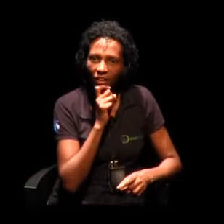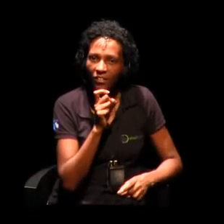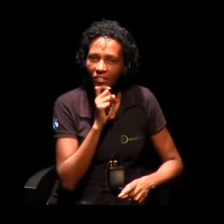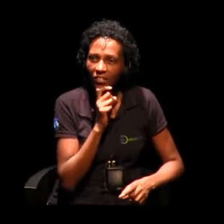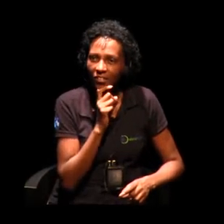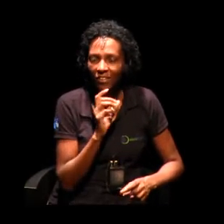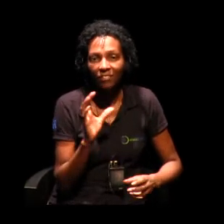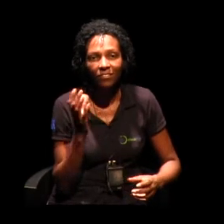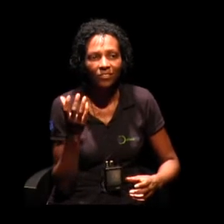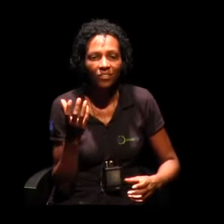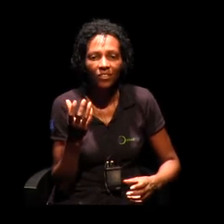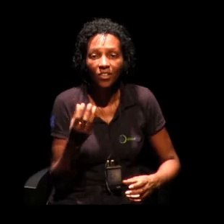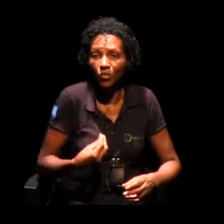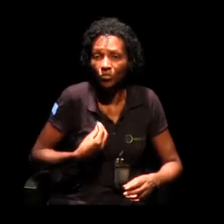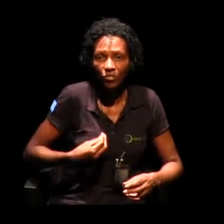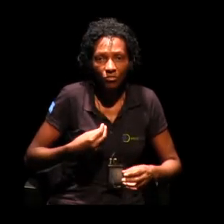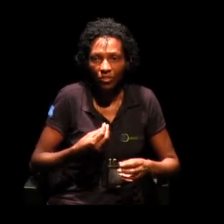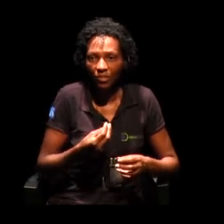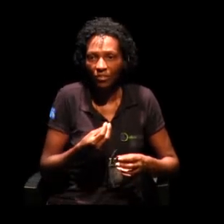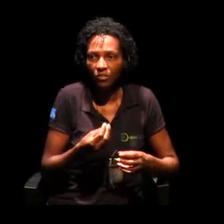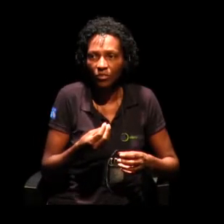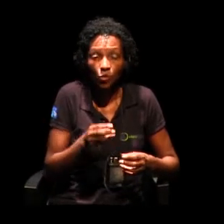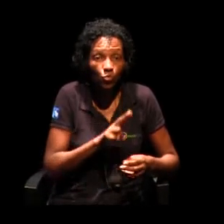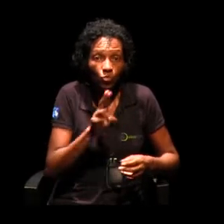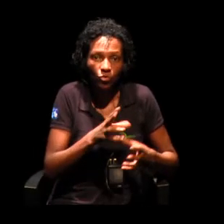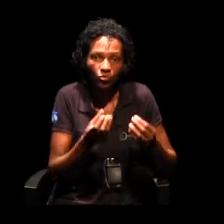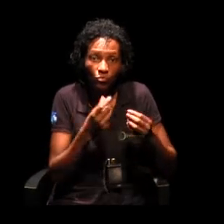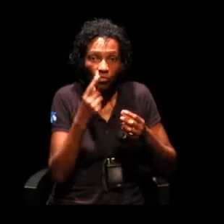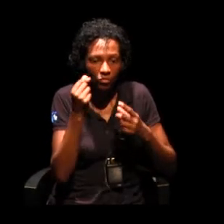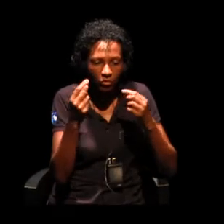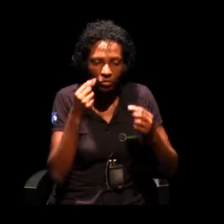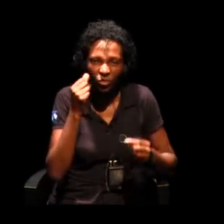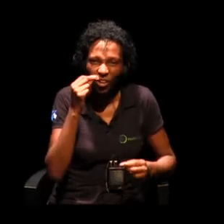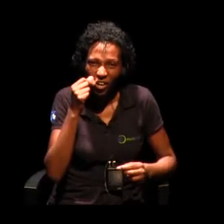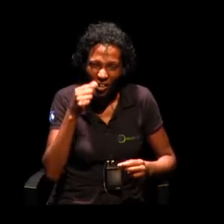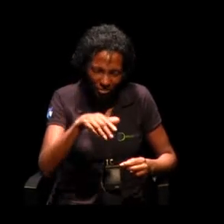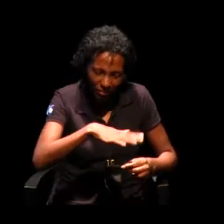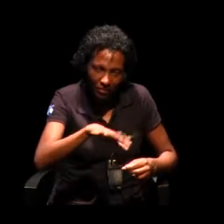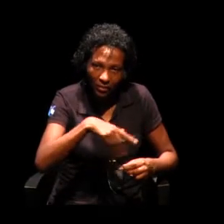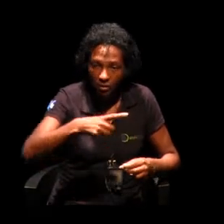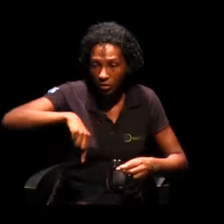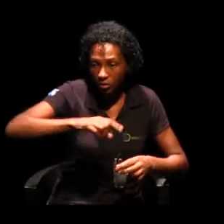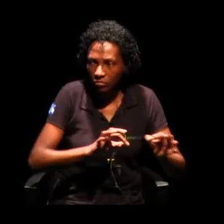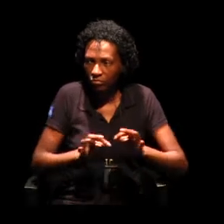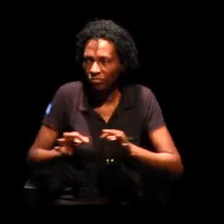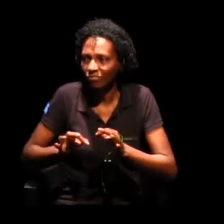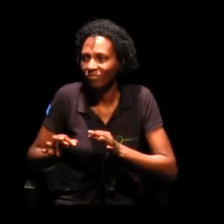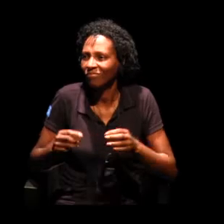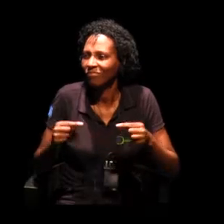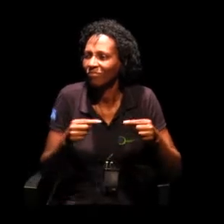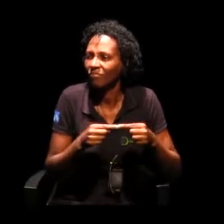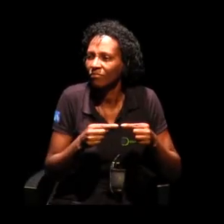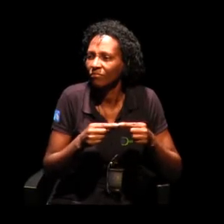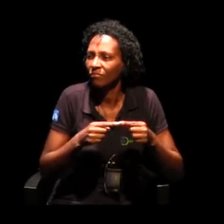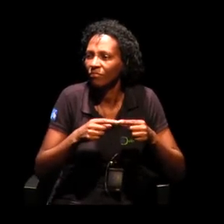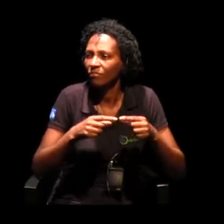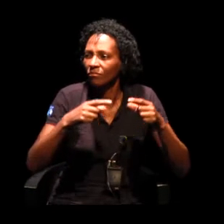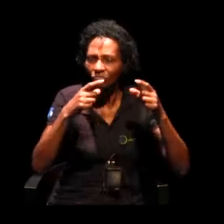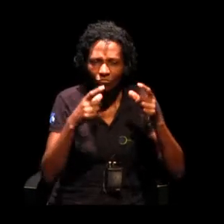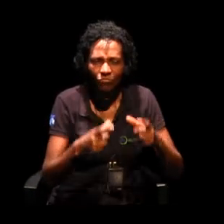nessa infraestrutura verde. Então, eles acabaram habitando esse tipo de espaço, essa área que nós